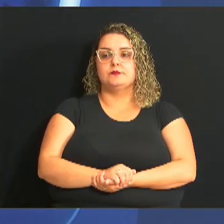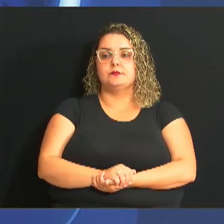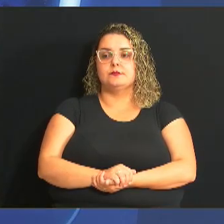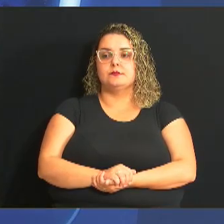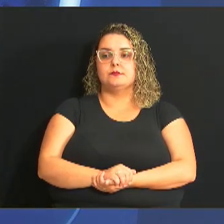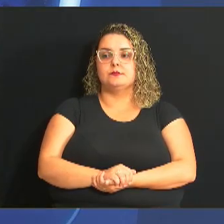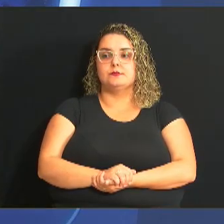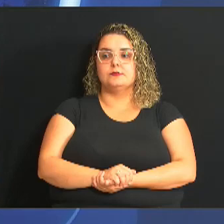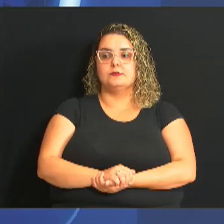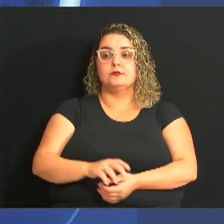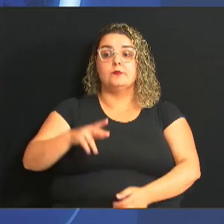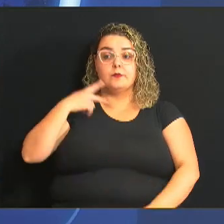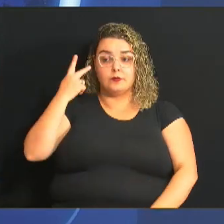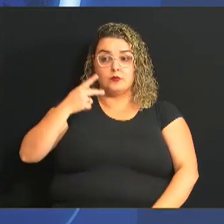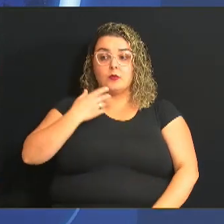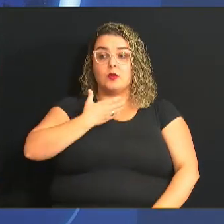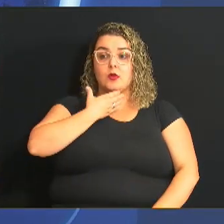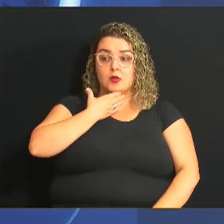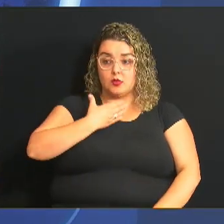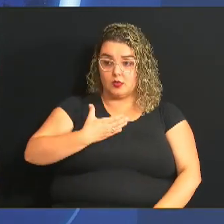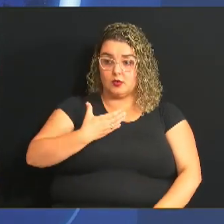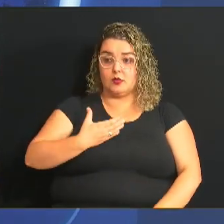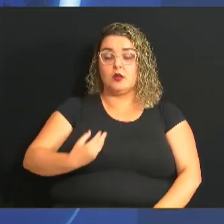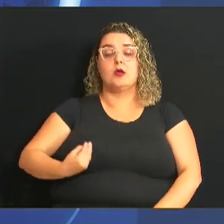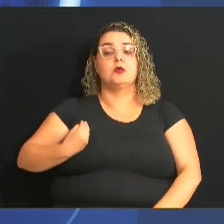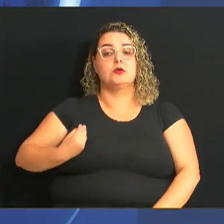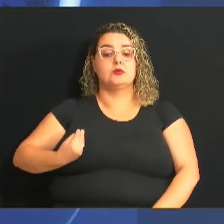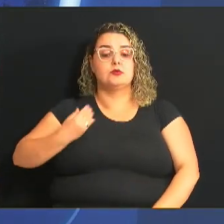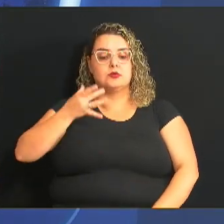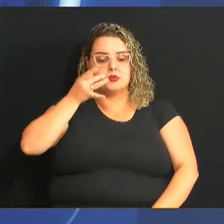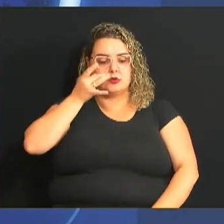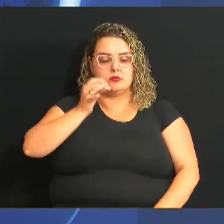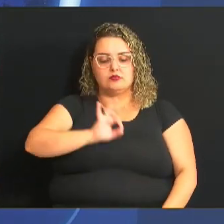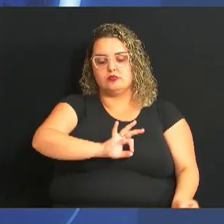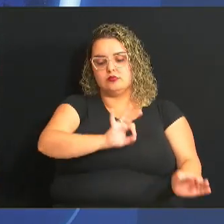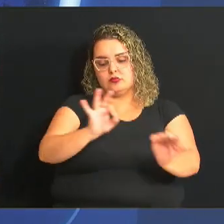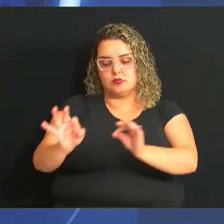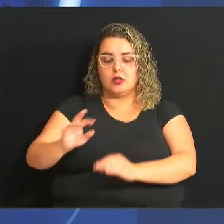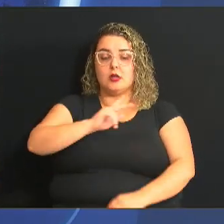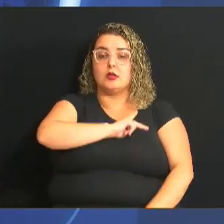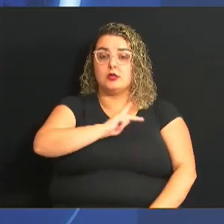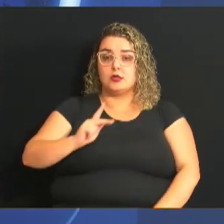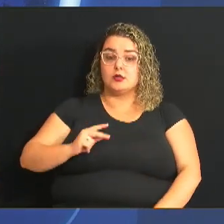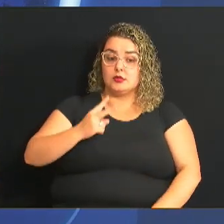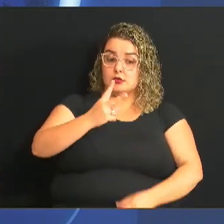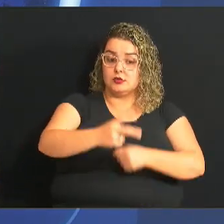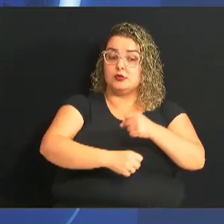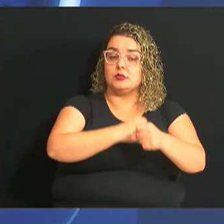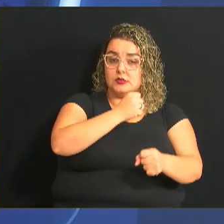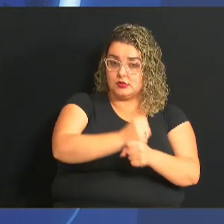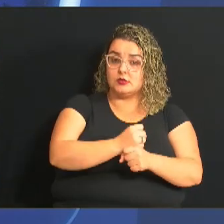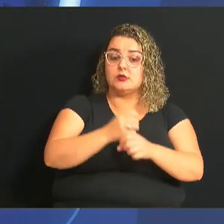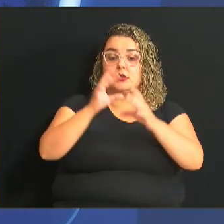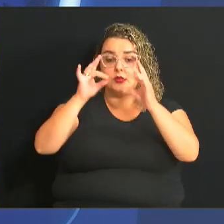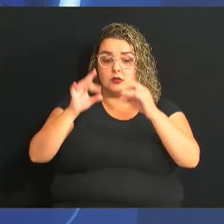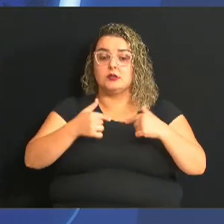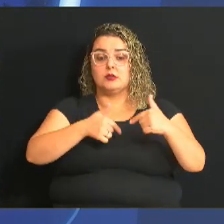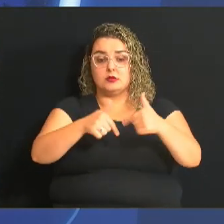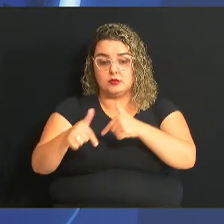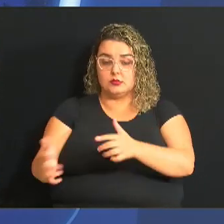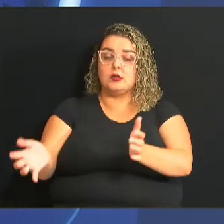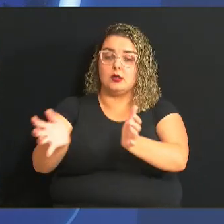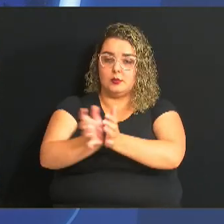E o vereador Carmo Luiz, que esteve à frente da Constileg neste último biênio, detalhou os trabalhos da